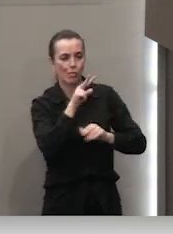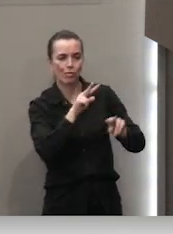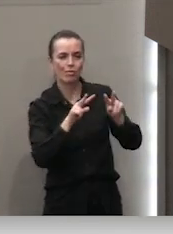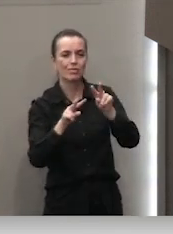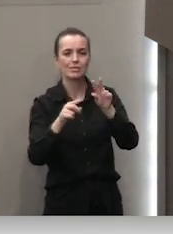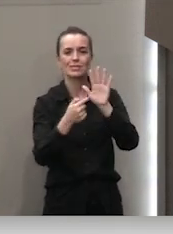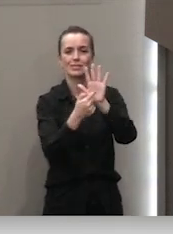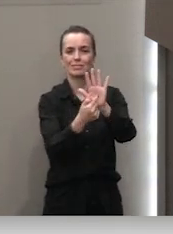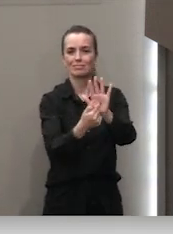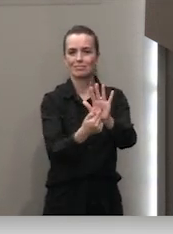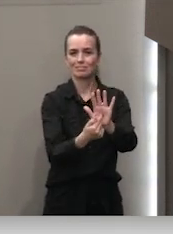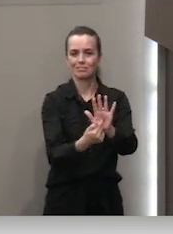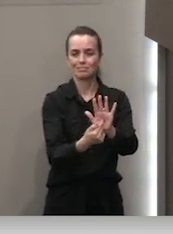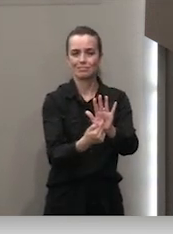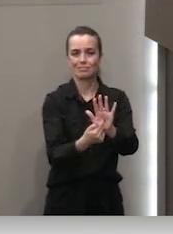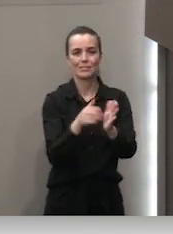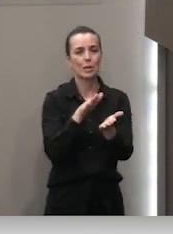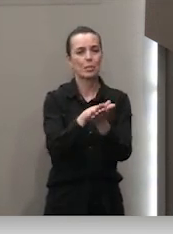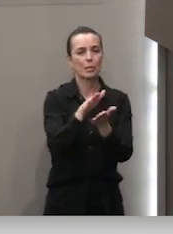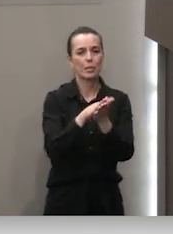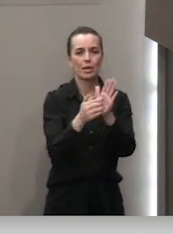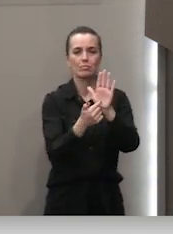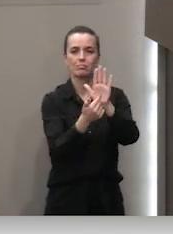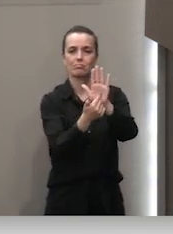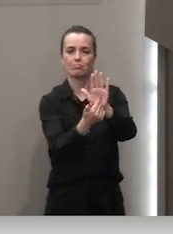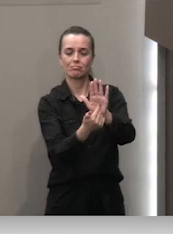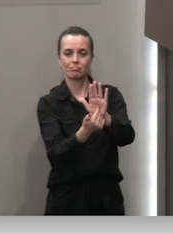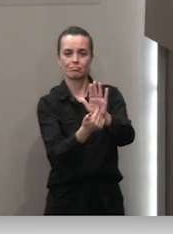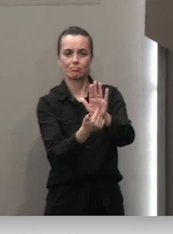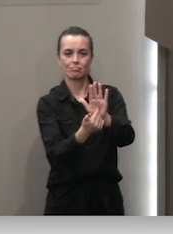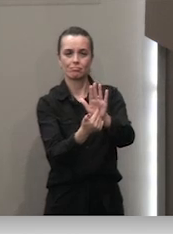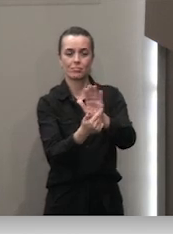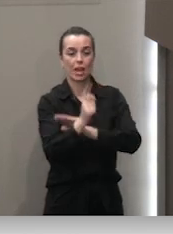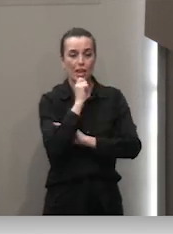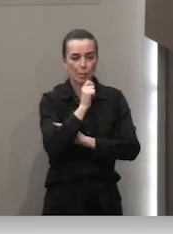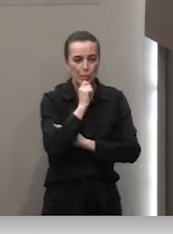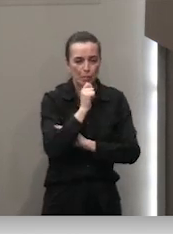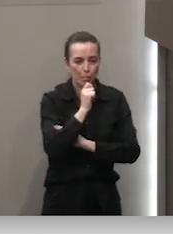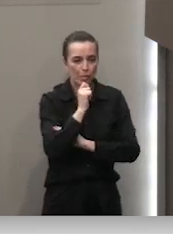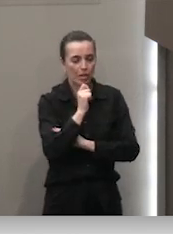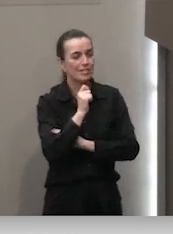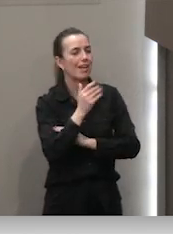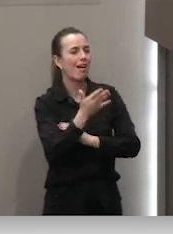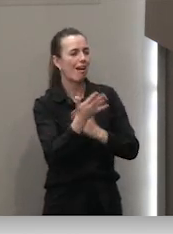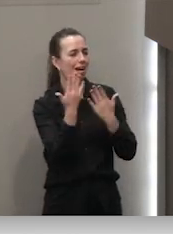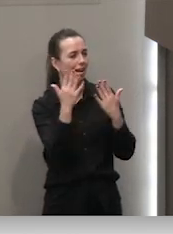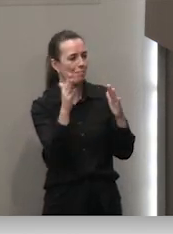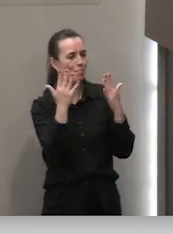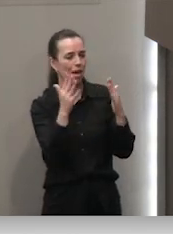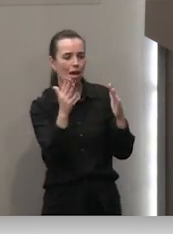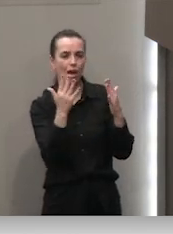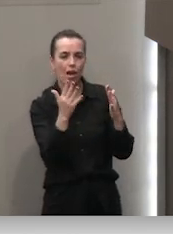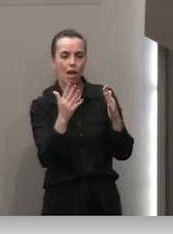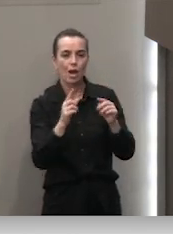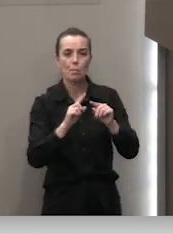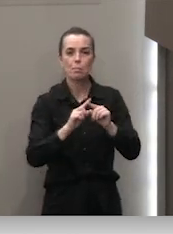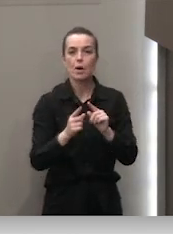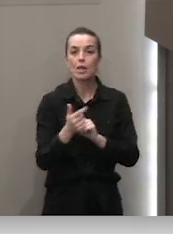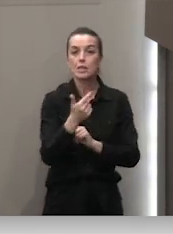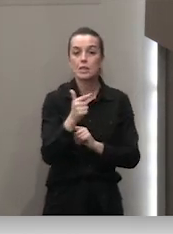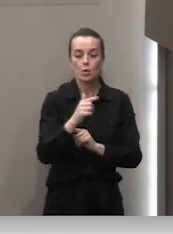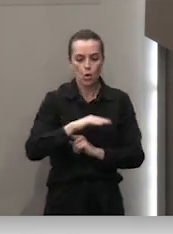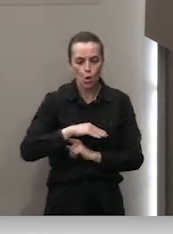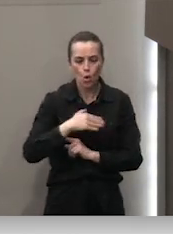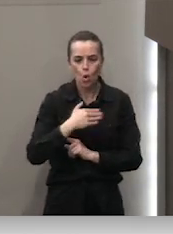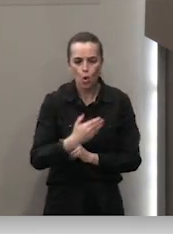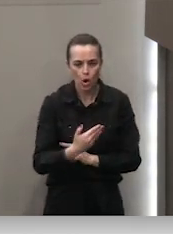imprensa, que idolatra quem lhe abastece o bolso, mas que não tem